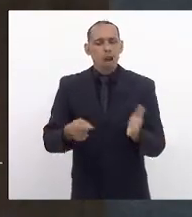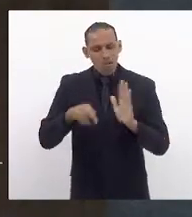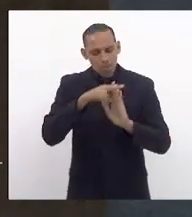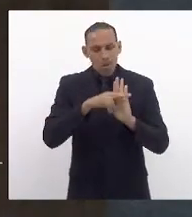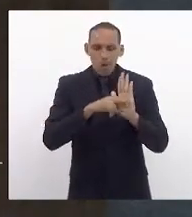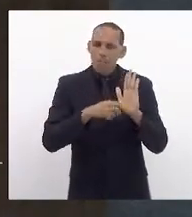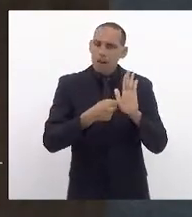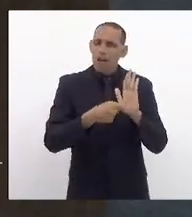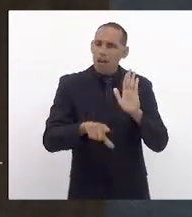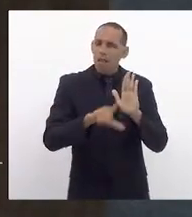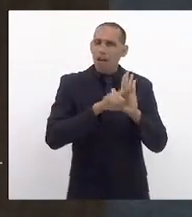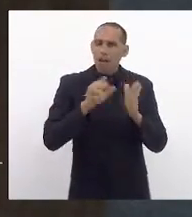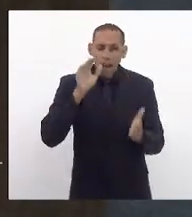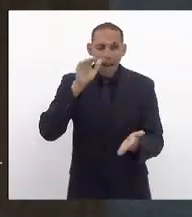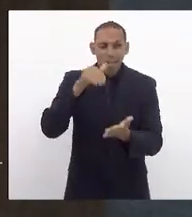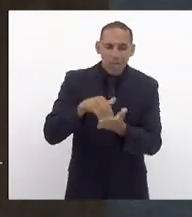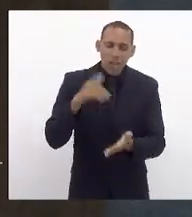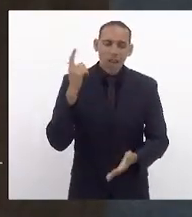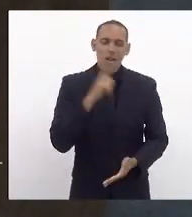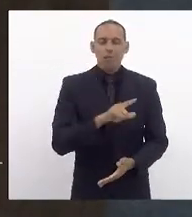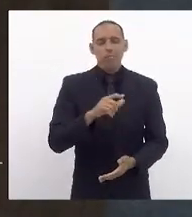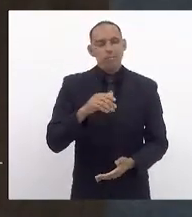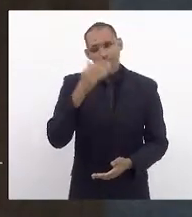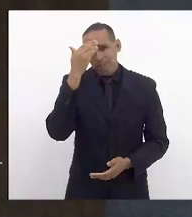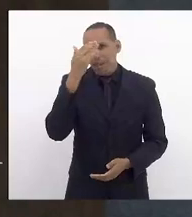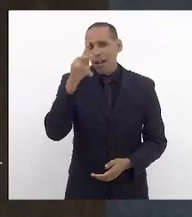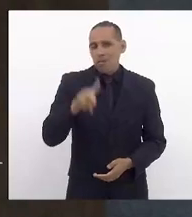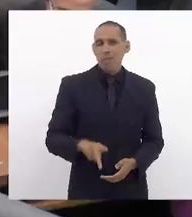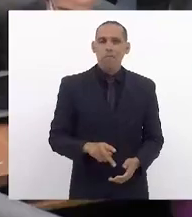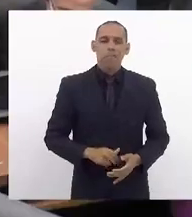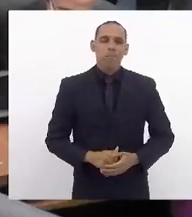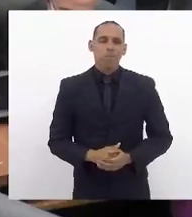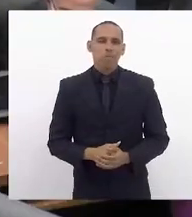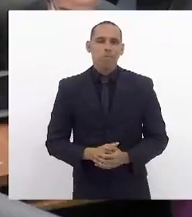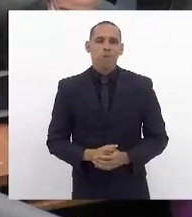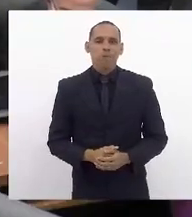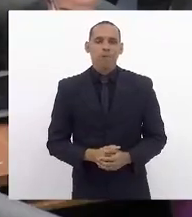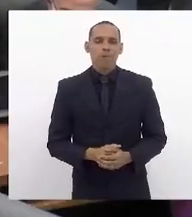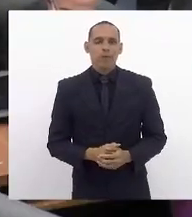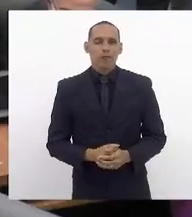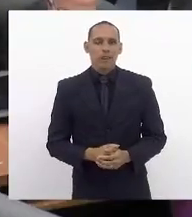desta lei até o dia que ela aconteça. Muito obrigado, senhor presidente.